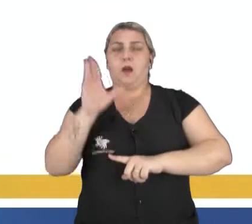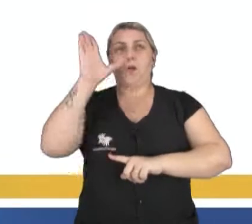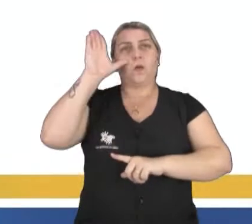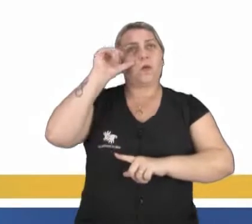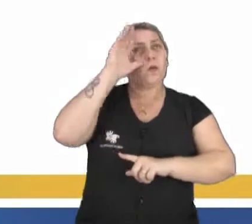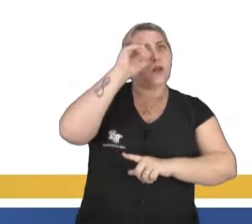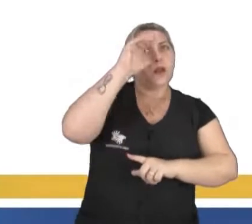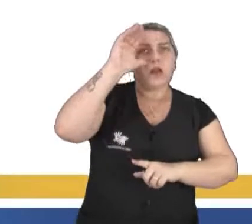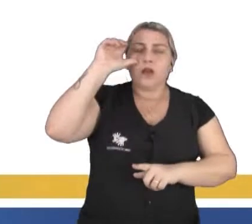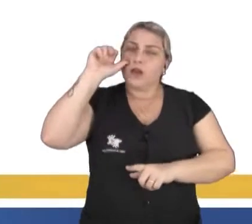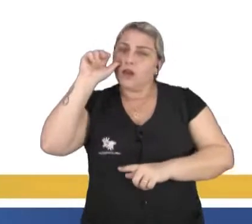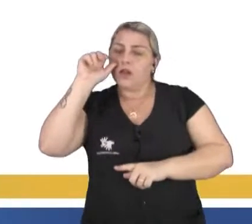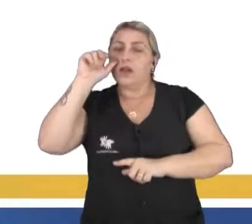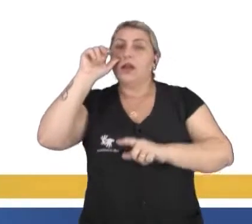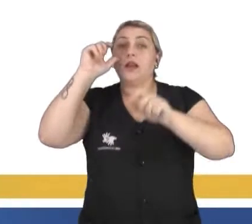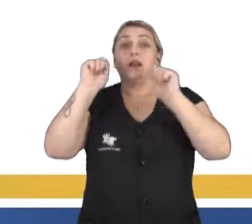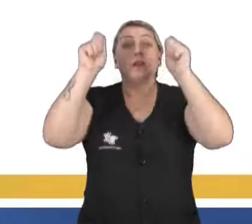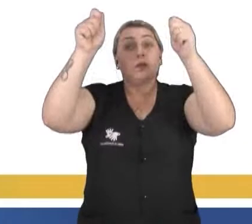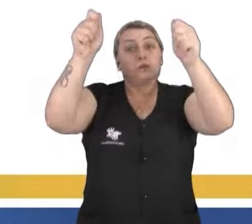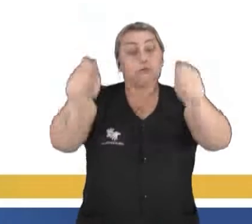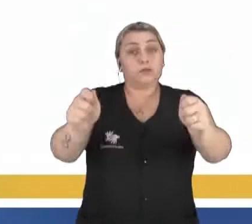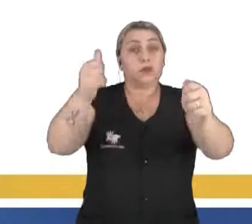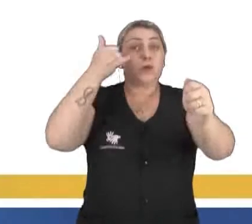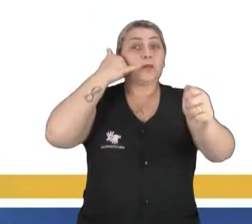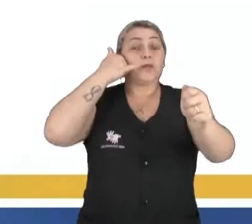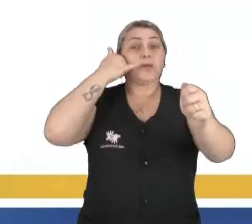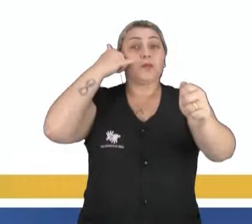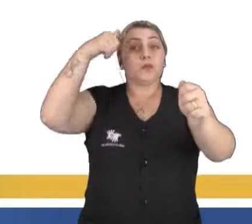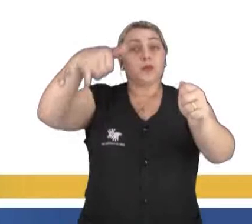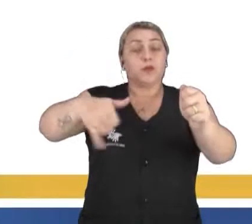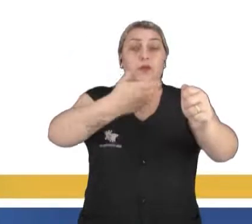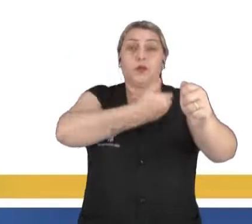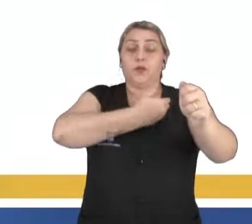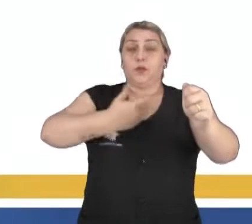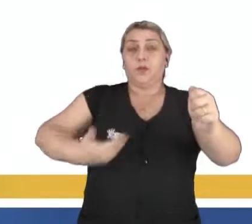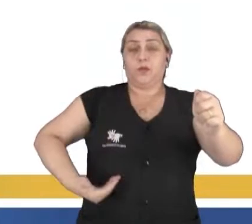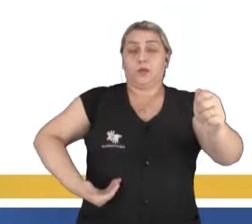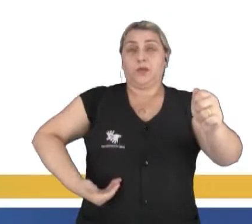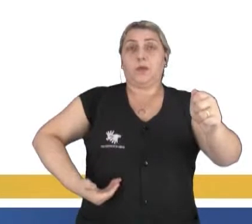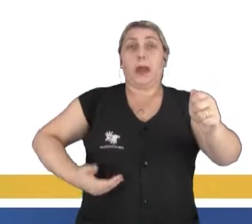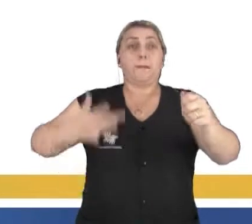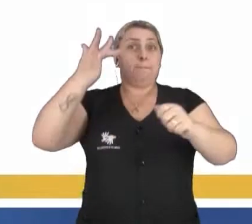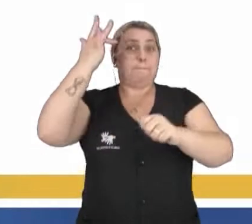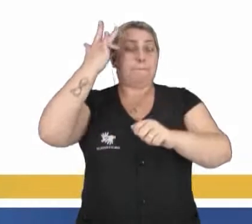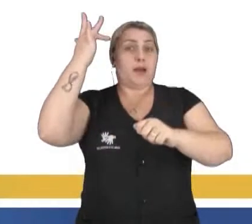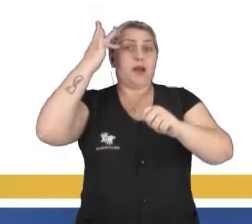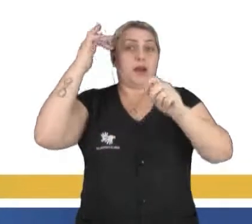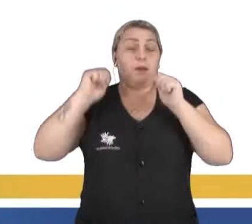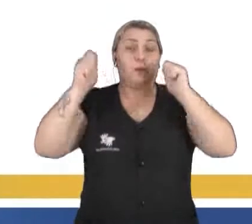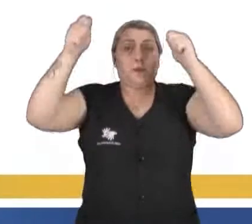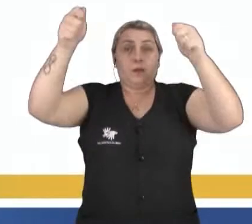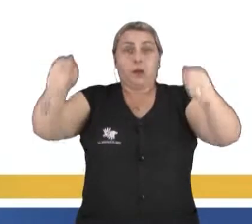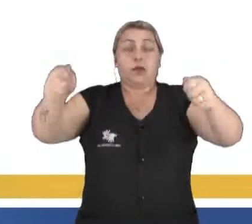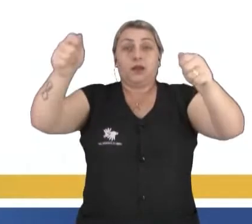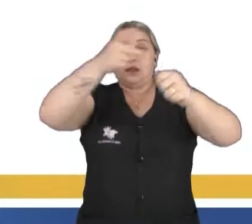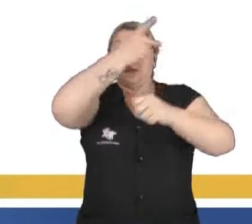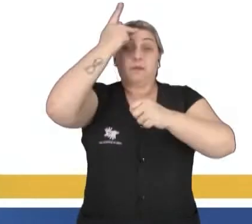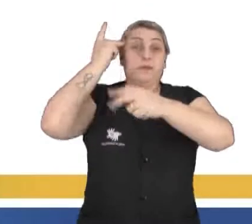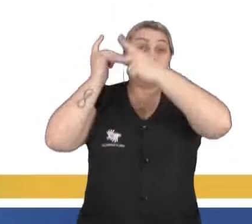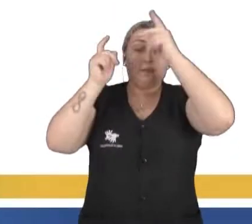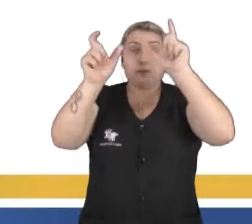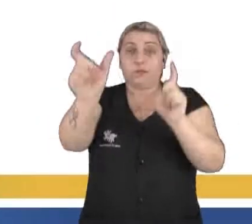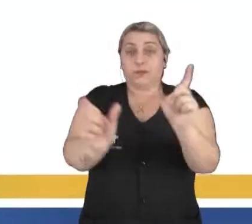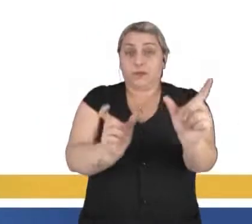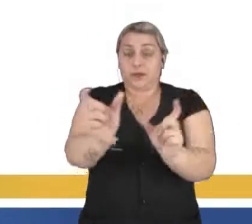aí ele coloca nesse telefone público, né, escrito não funciona. Aí ela pensa, achei que ele ia pendurar a placa na humanidade.